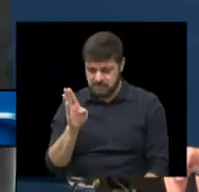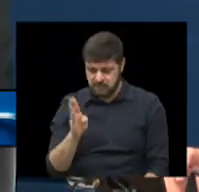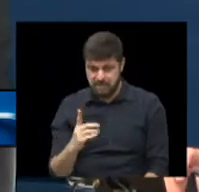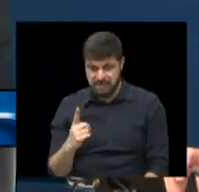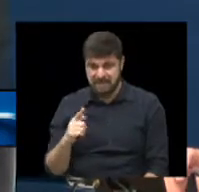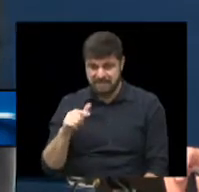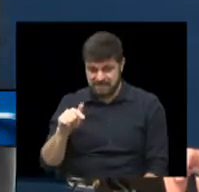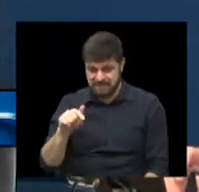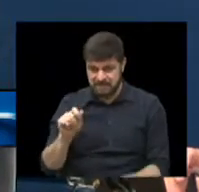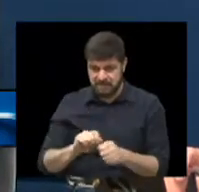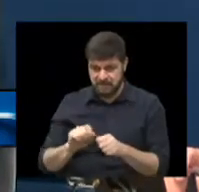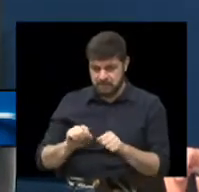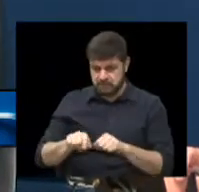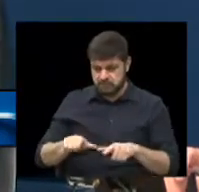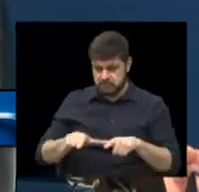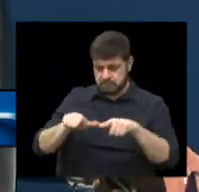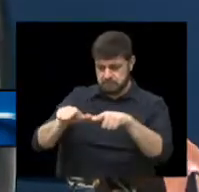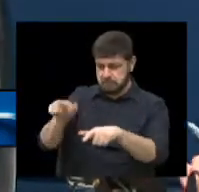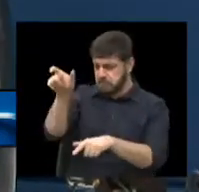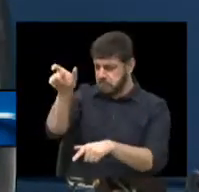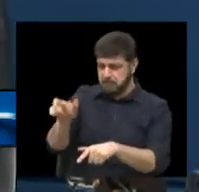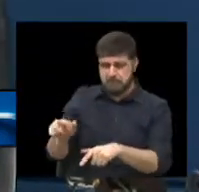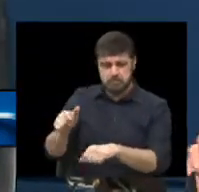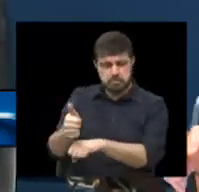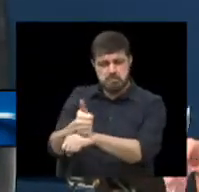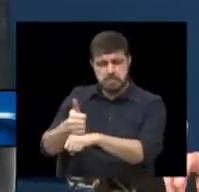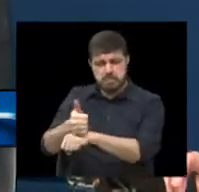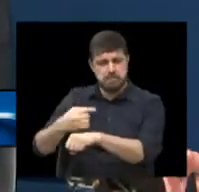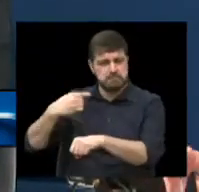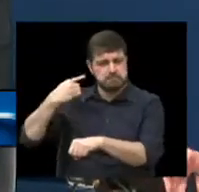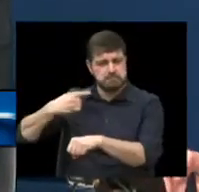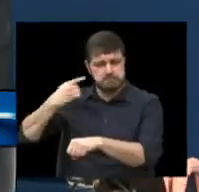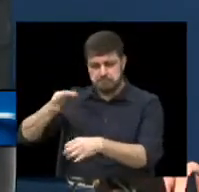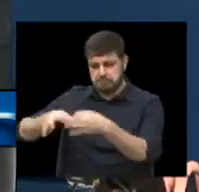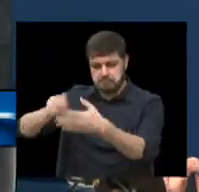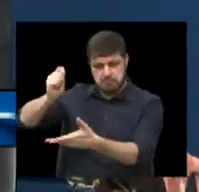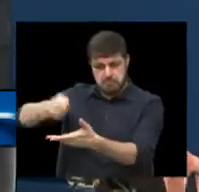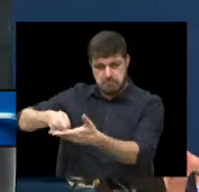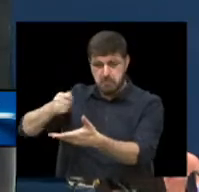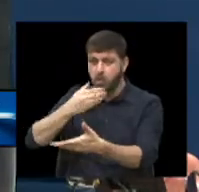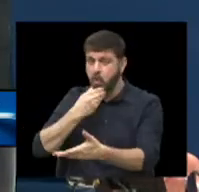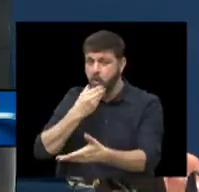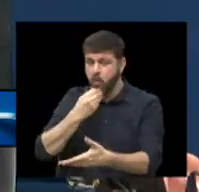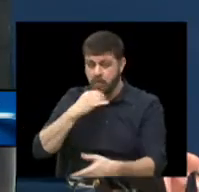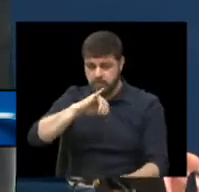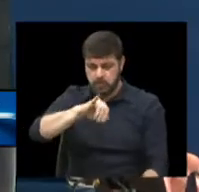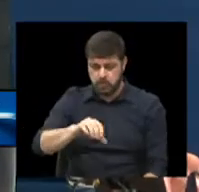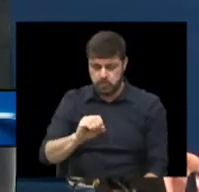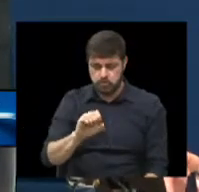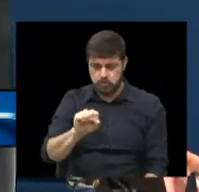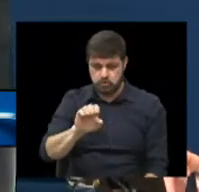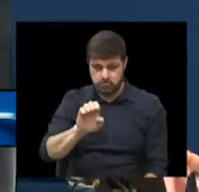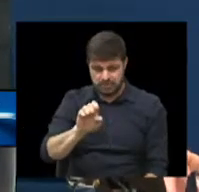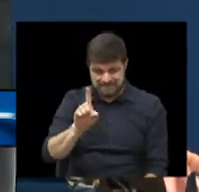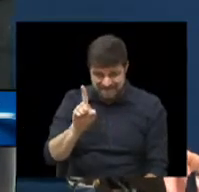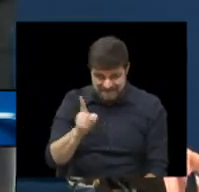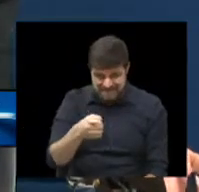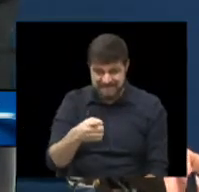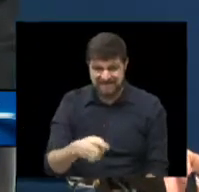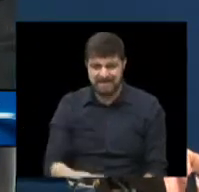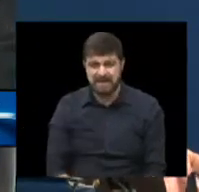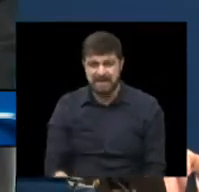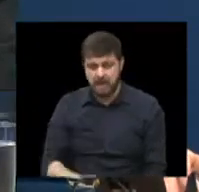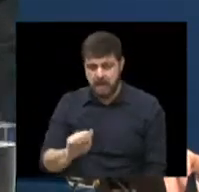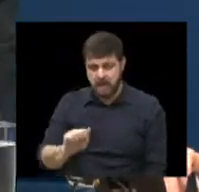105/2017, que concede o diploma de mérito jurídico ao doutor José Roberto Carvalho